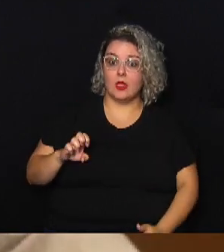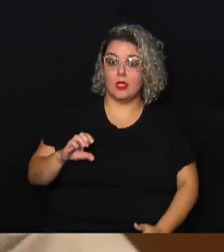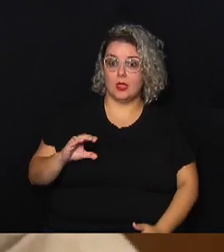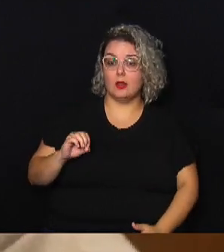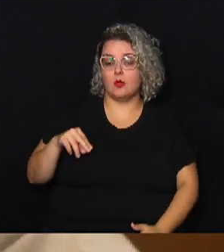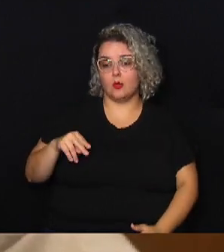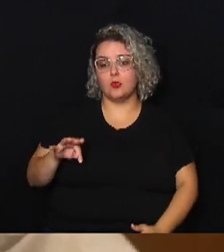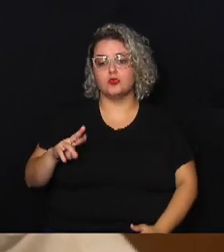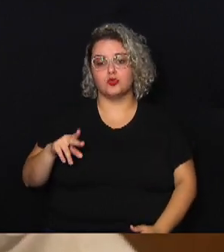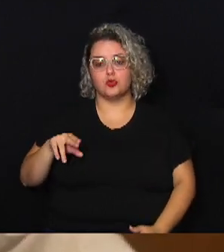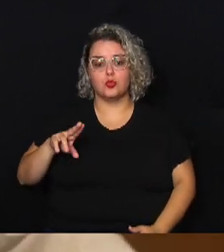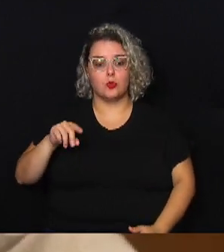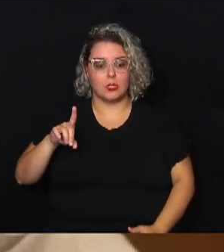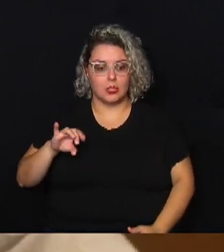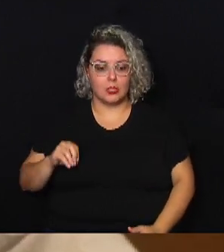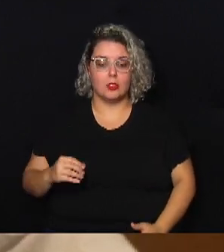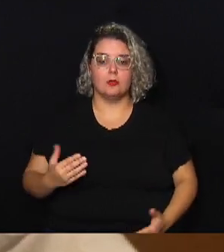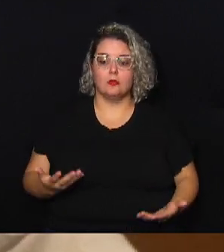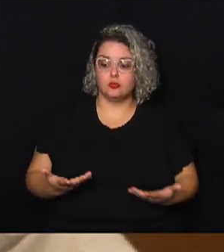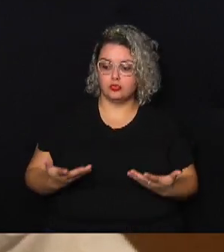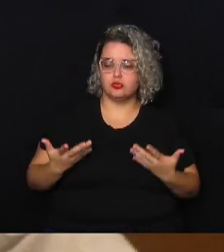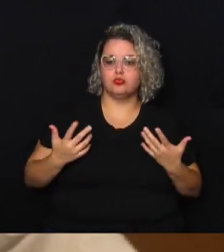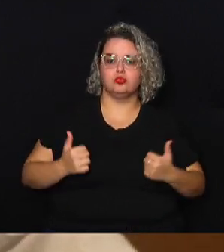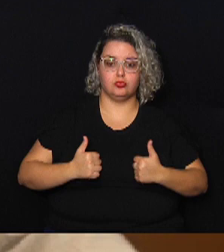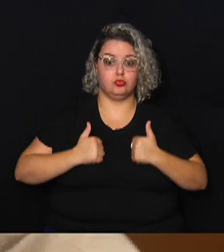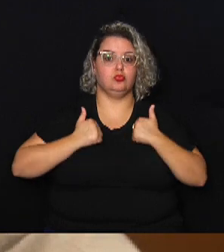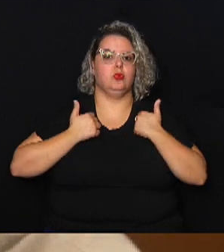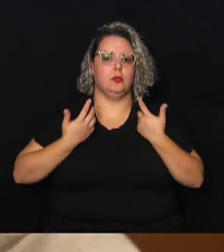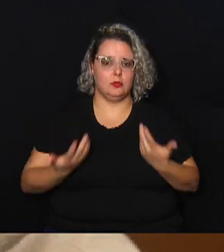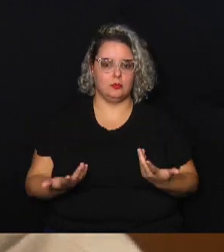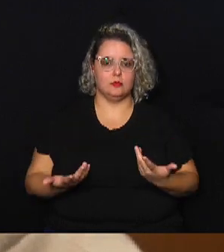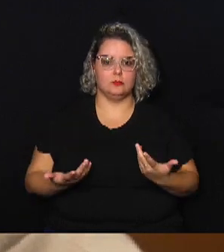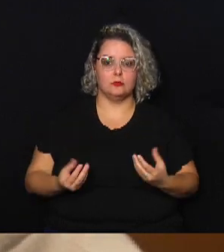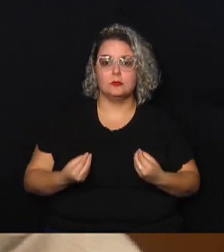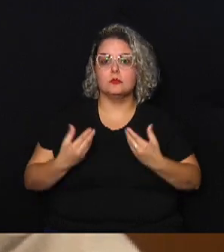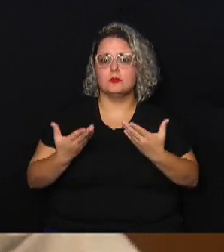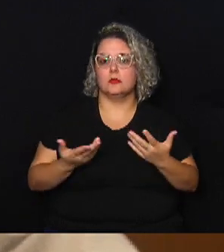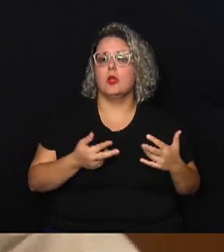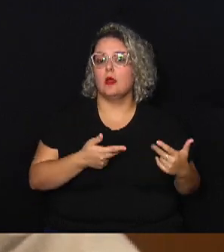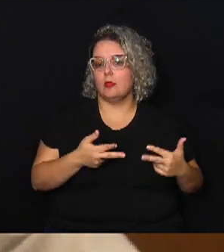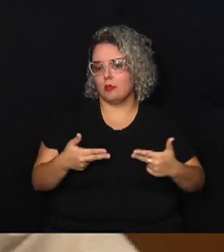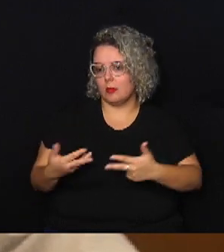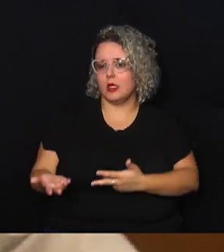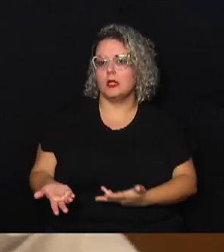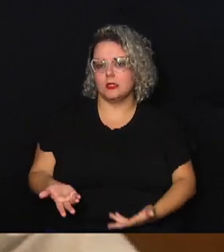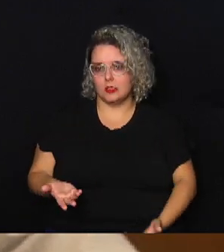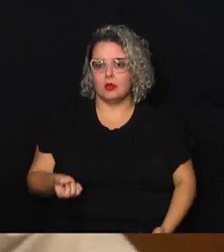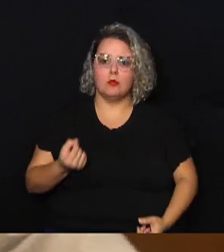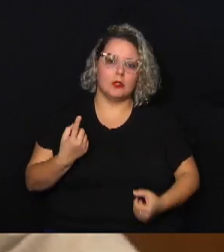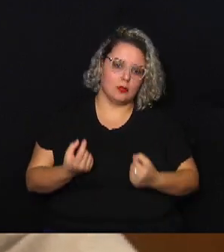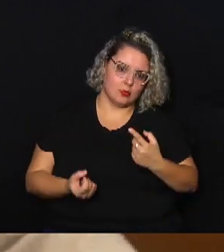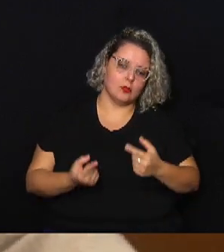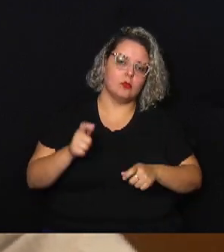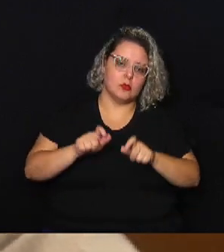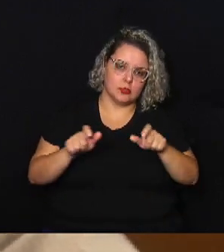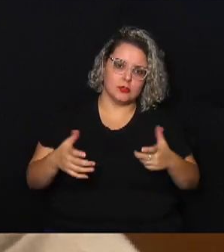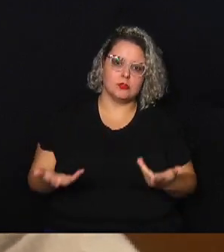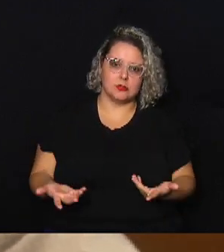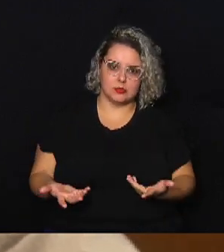autoestima, trazendo algum padrão algumas pessoas que não se